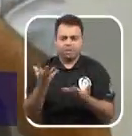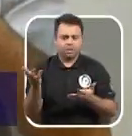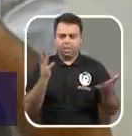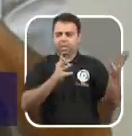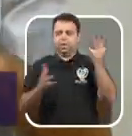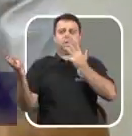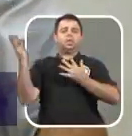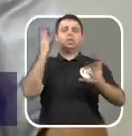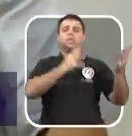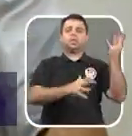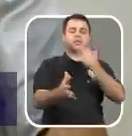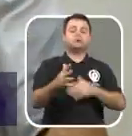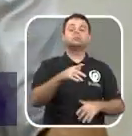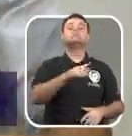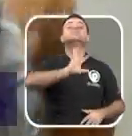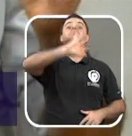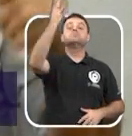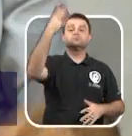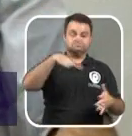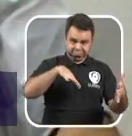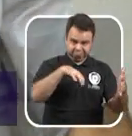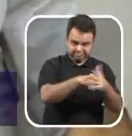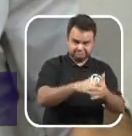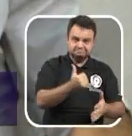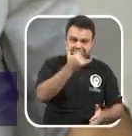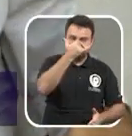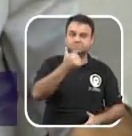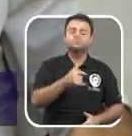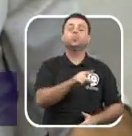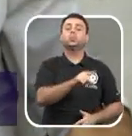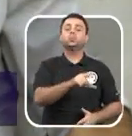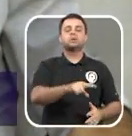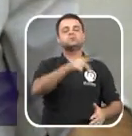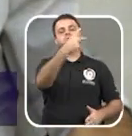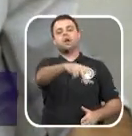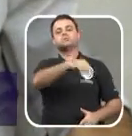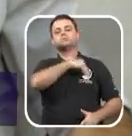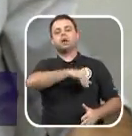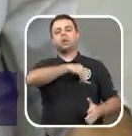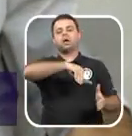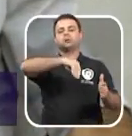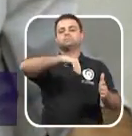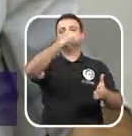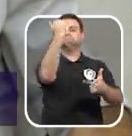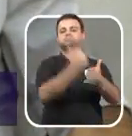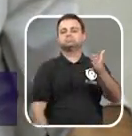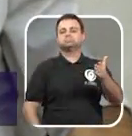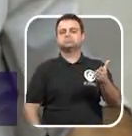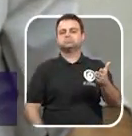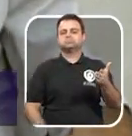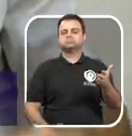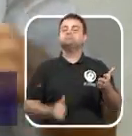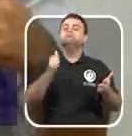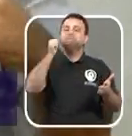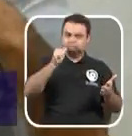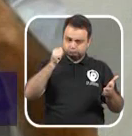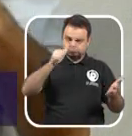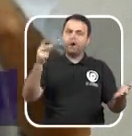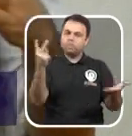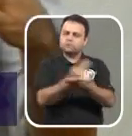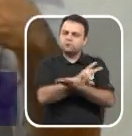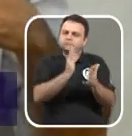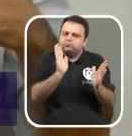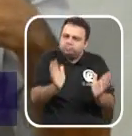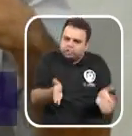no ônibus e é descontado do salário. Tem um caso de uma motorista que ela está recebendo metade do salário, porque